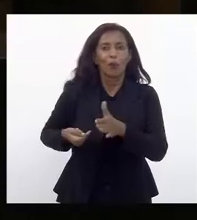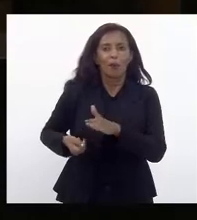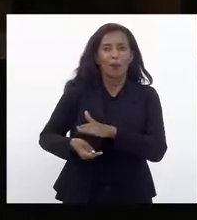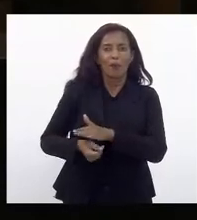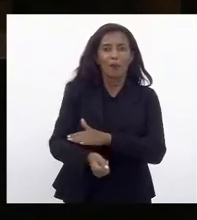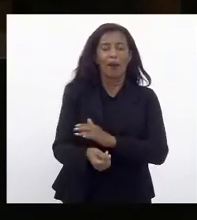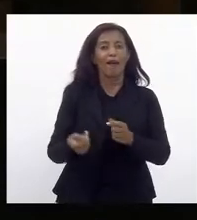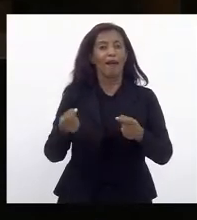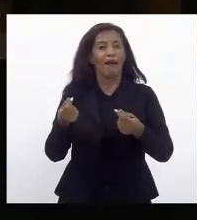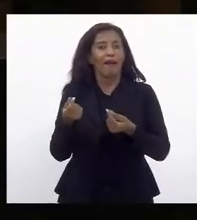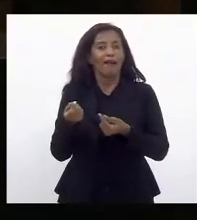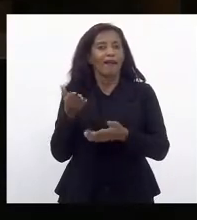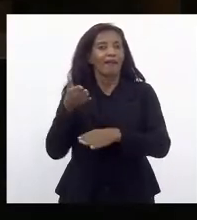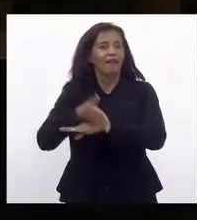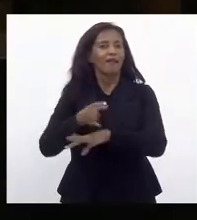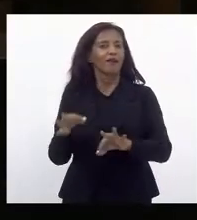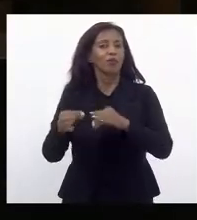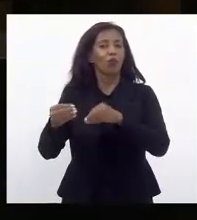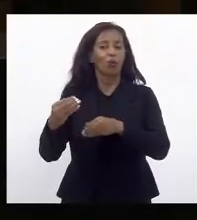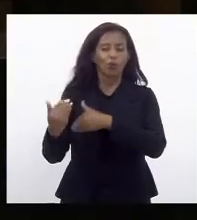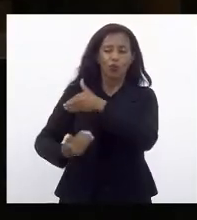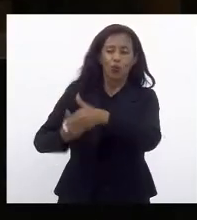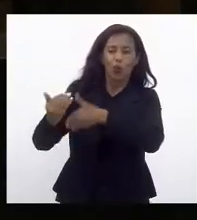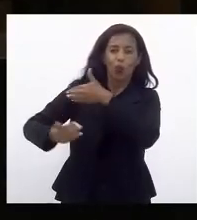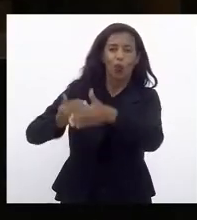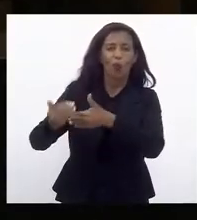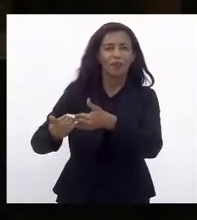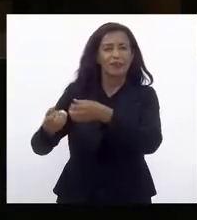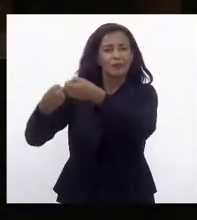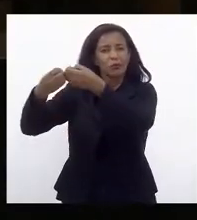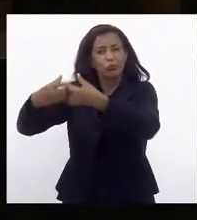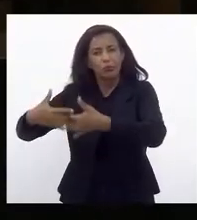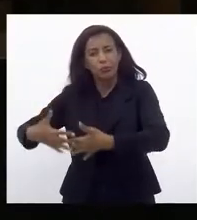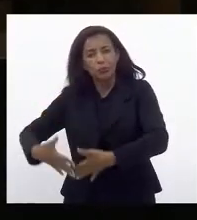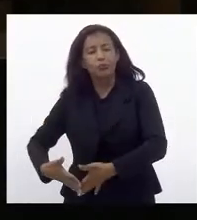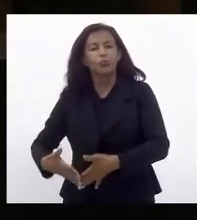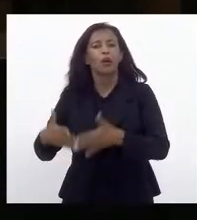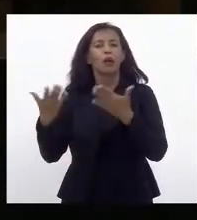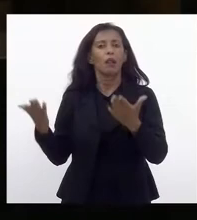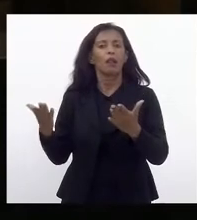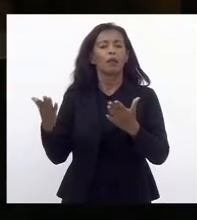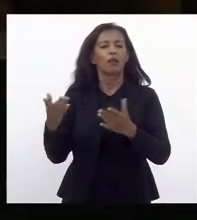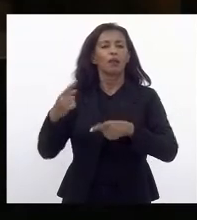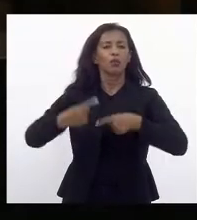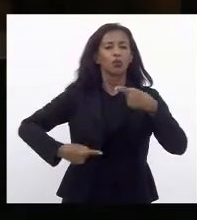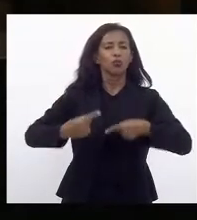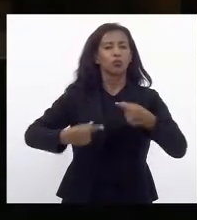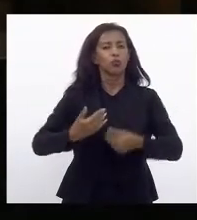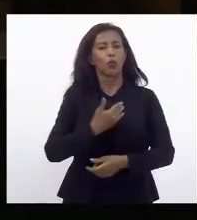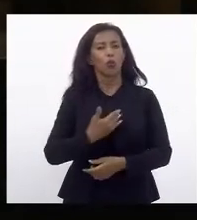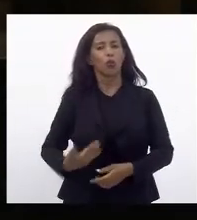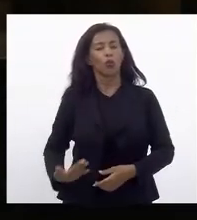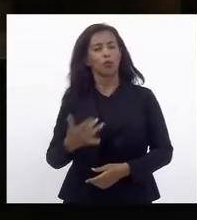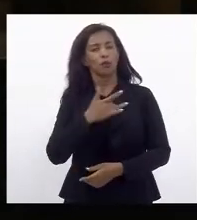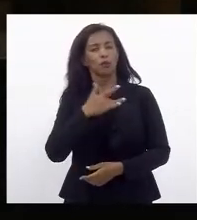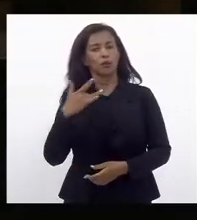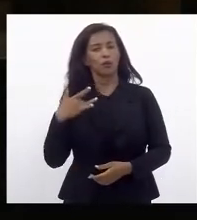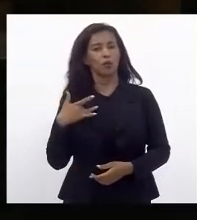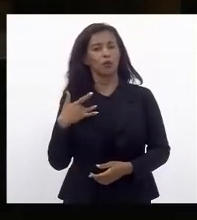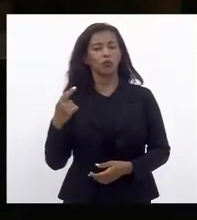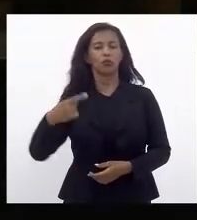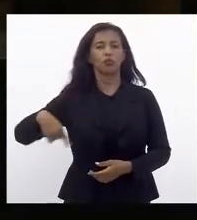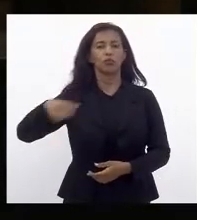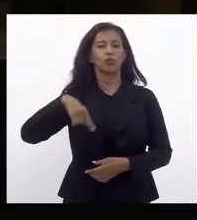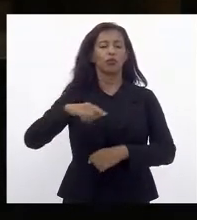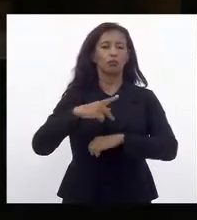entra-se exatamente todo um processo de sucateamento e desmantelamento das políticas públicas de saúde no